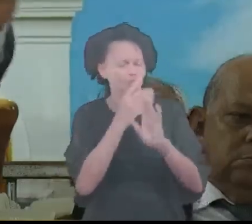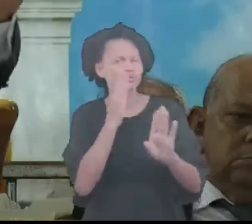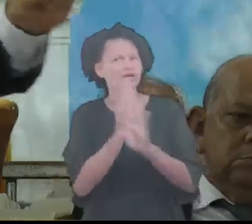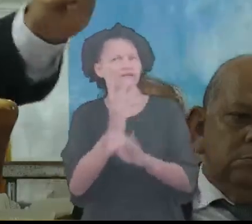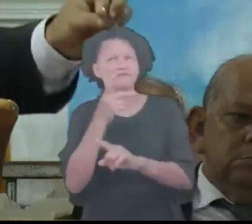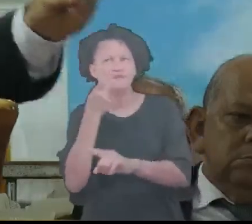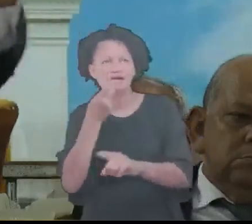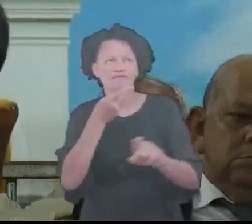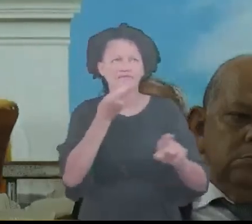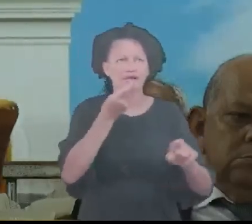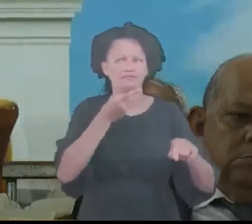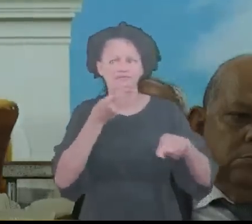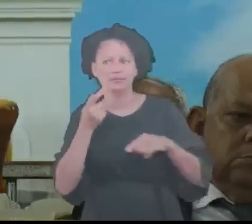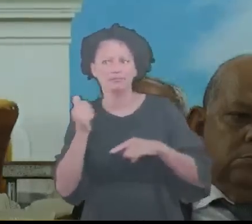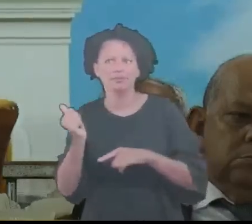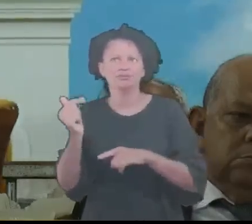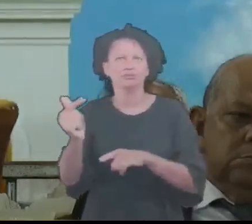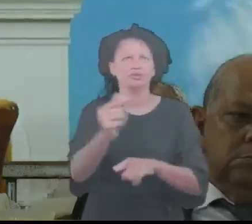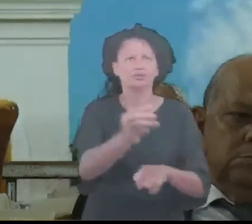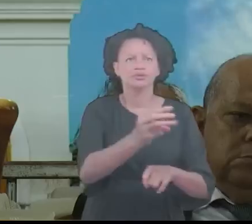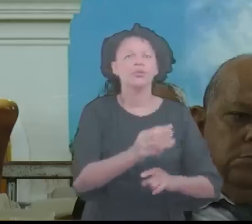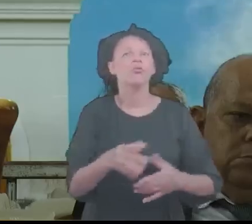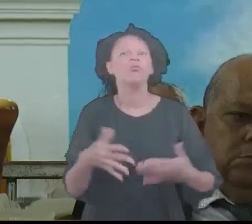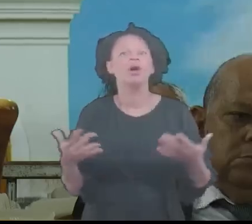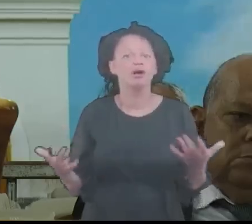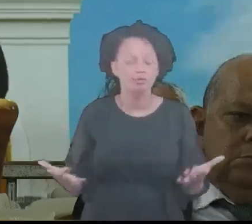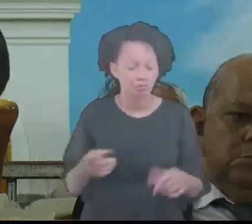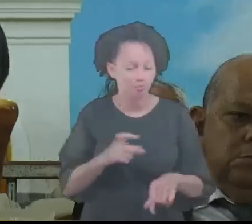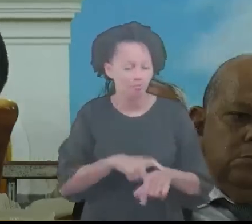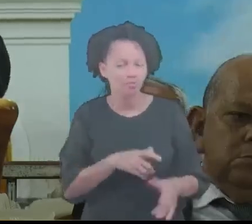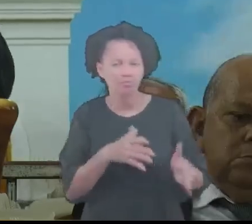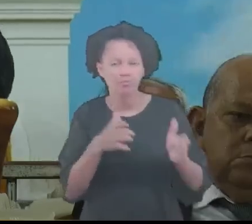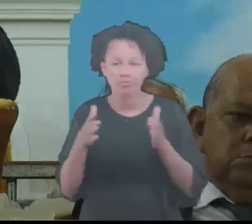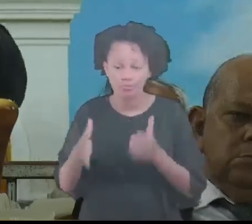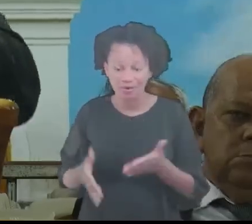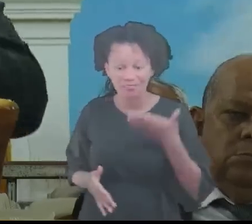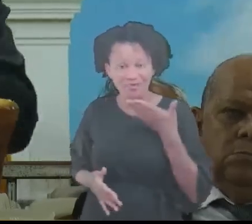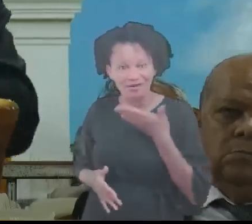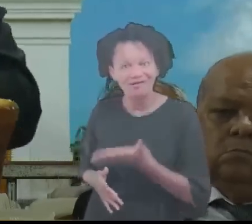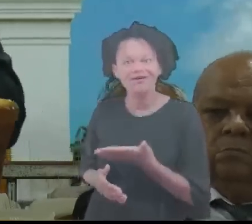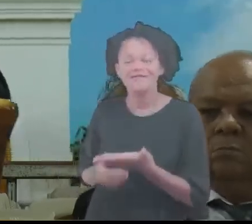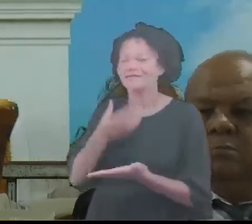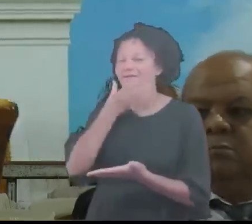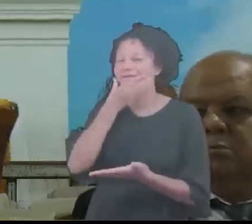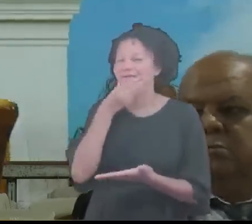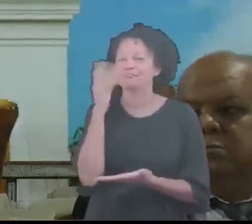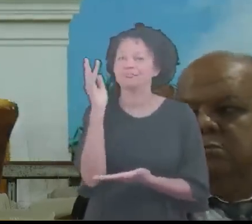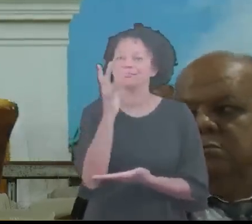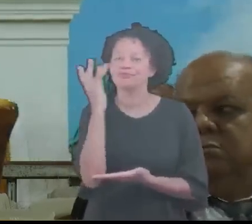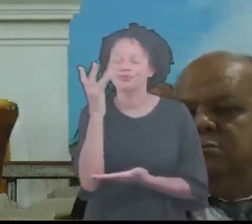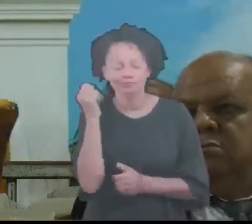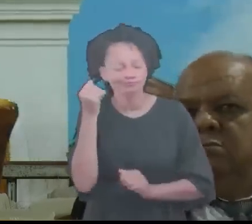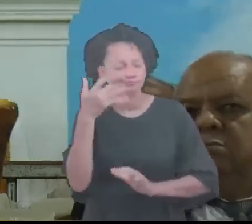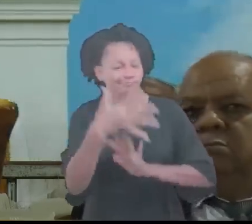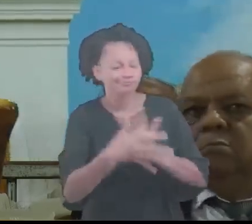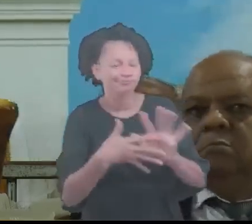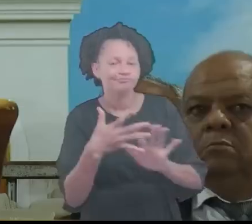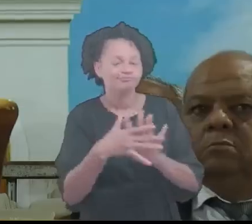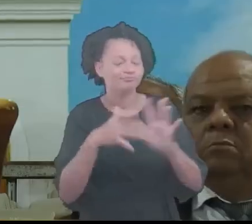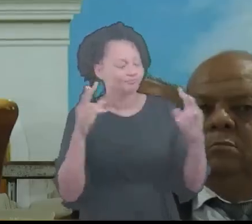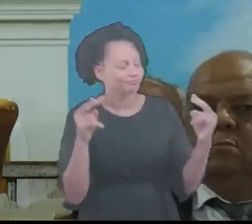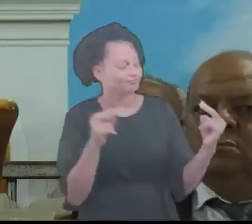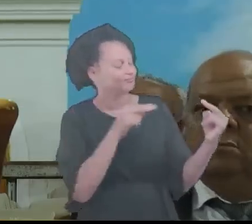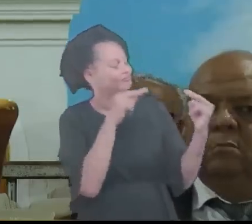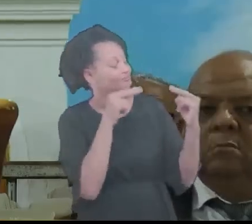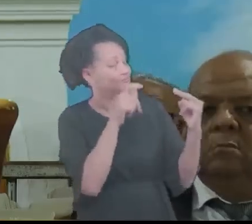quem está falando naquele momento. E aqui é o noivo que está falando. Ele está olhando para a